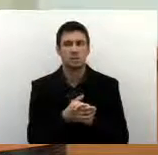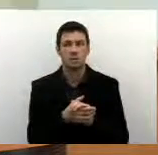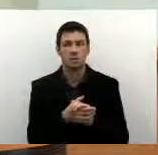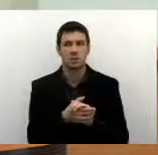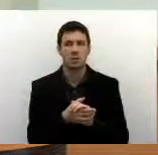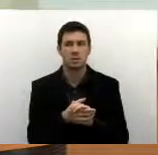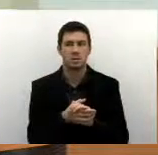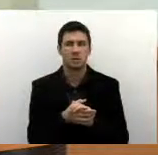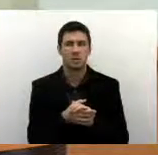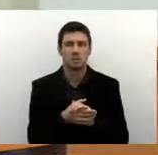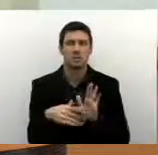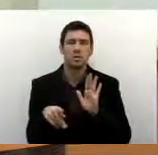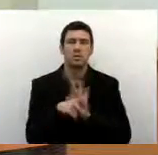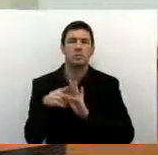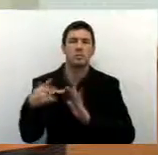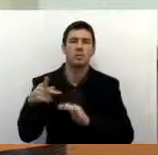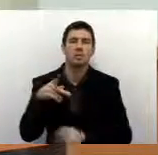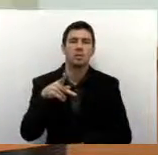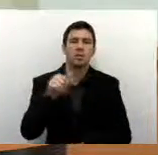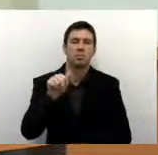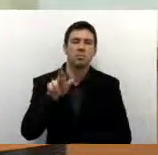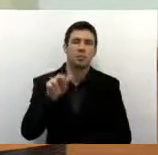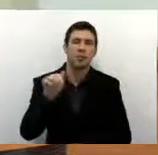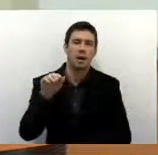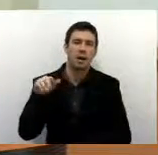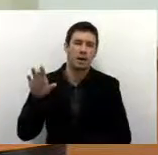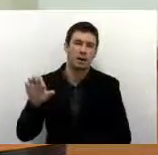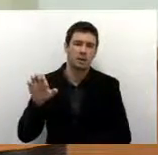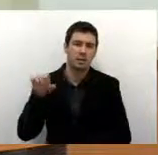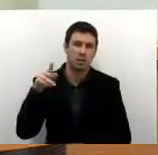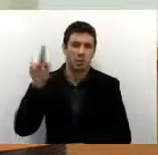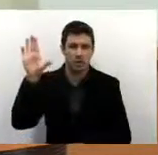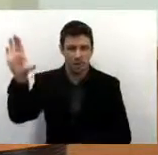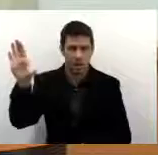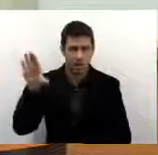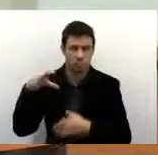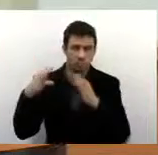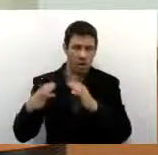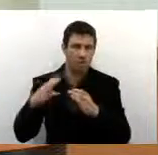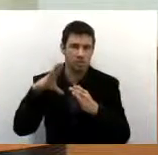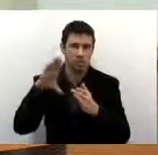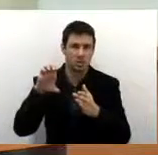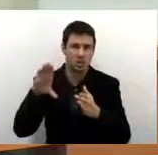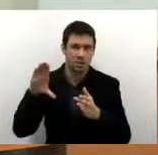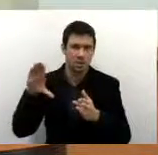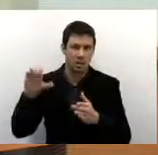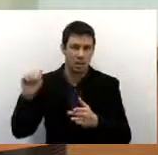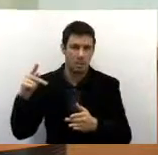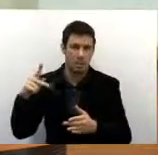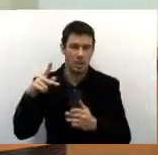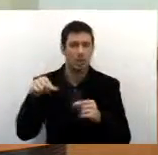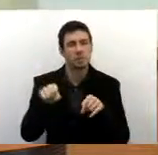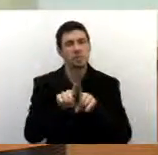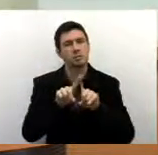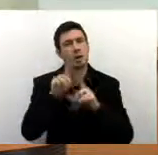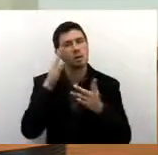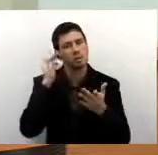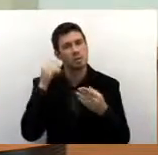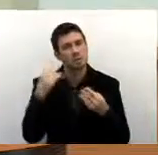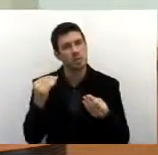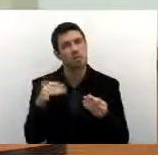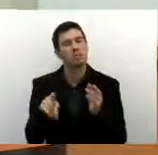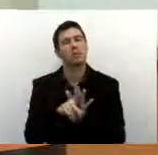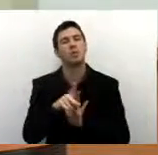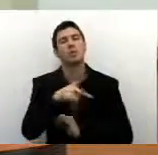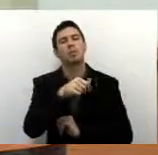Parque Multifuncional Vila Nova Artigas, lá no SECAP. E a Comissão de Justiça e Redação, como de praxe, o vereador Paulo Sérgio, que é o presidente da